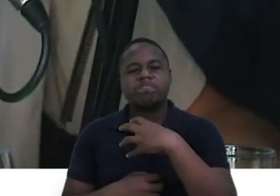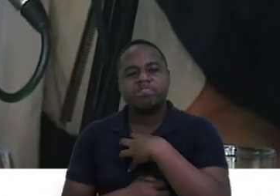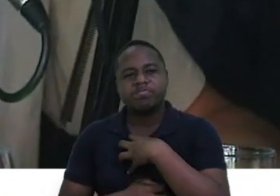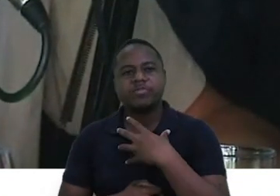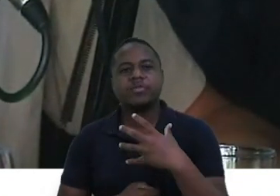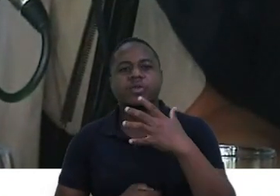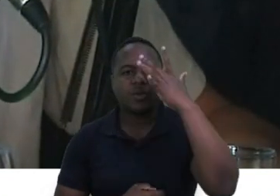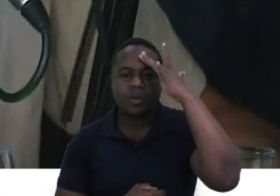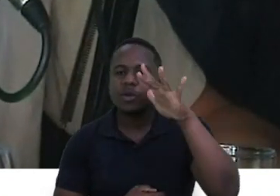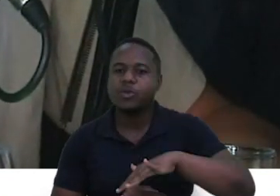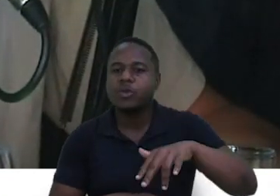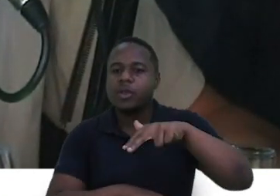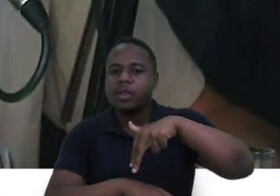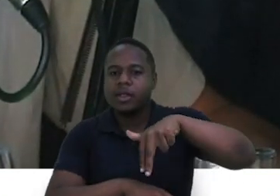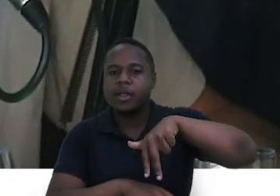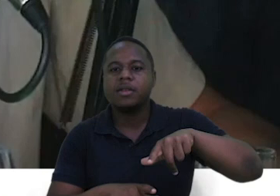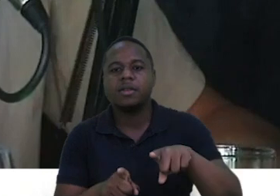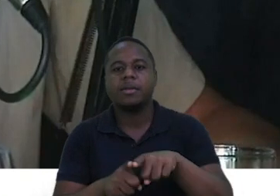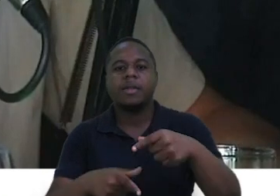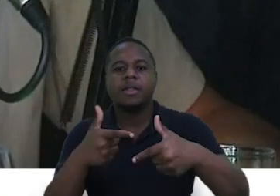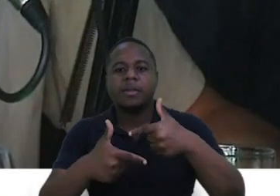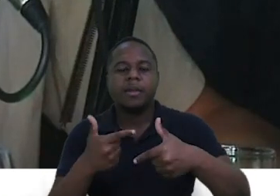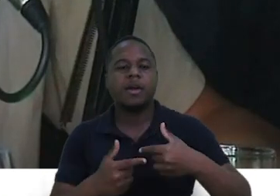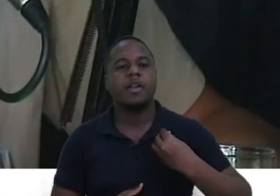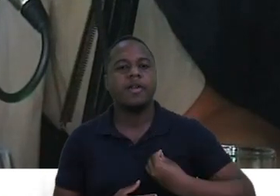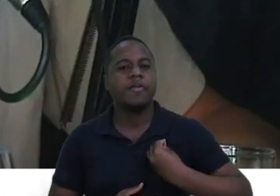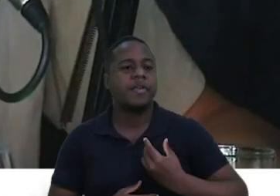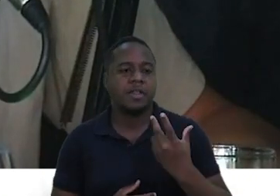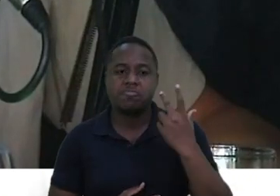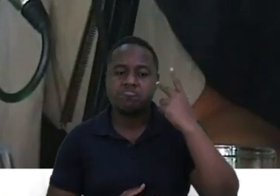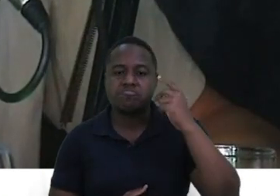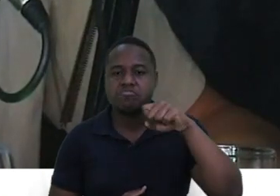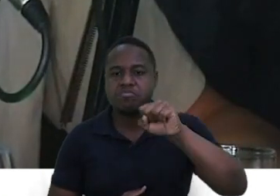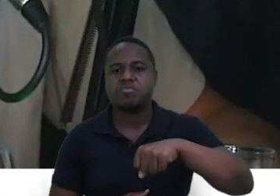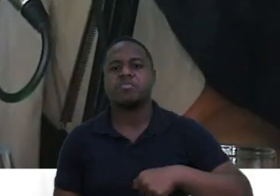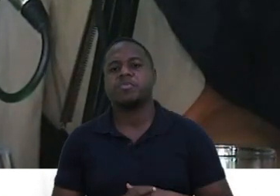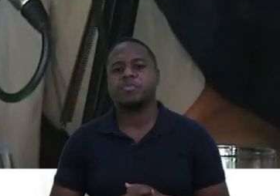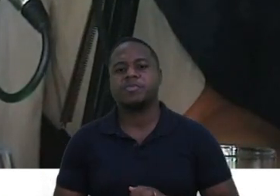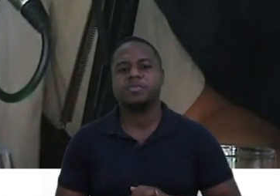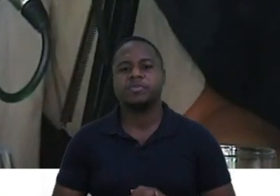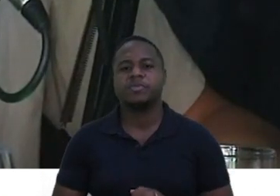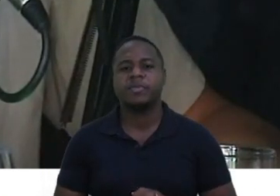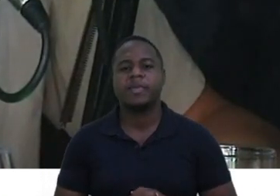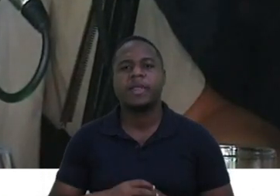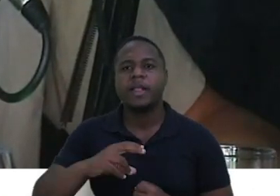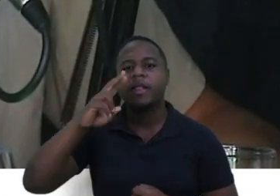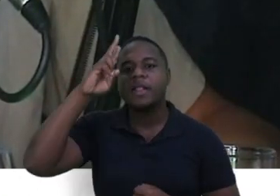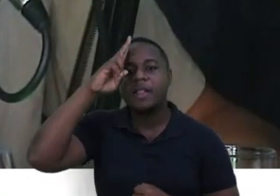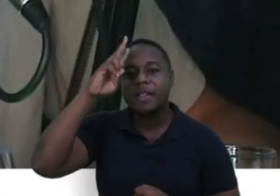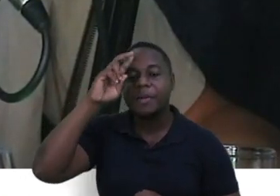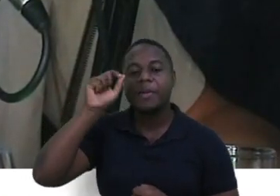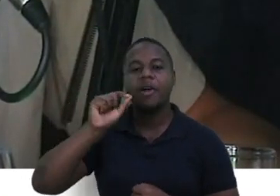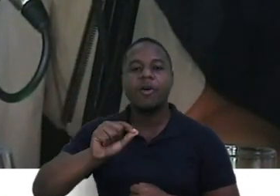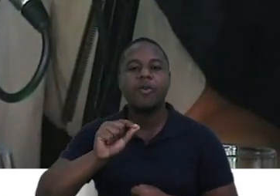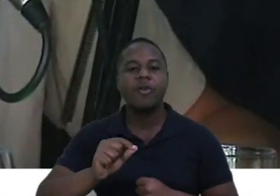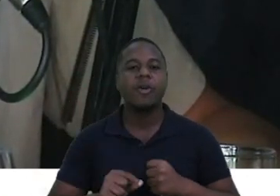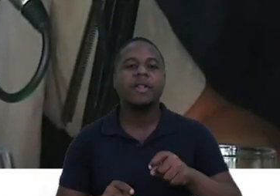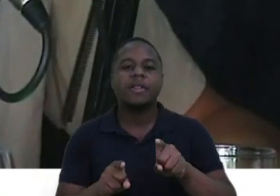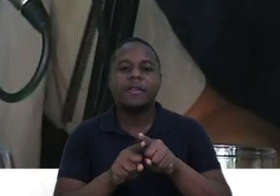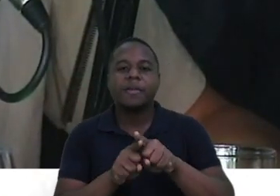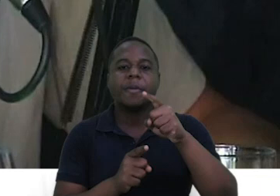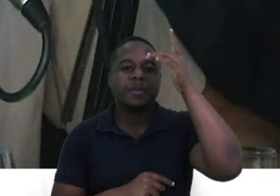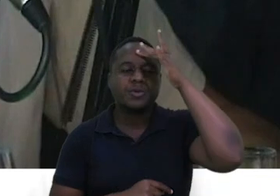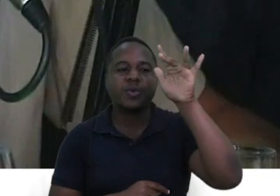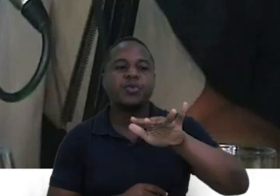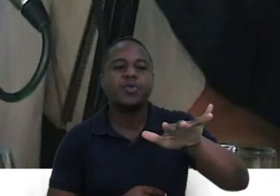nosso trabalho, a nossa forma de viver mesmo é de lembrar um pouquinho, acho que, das coisas que a